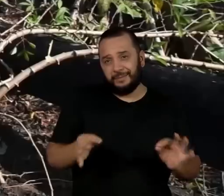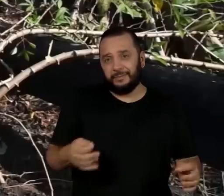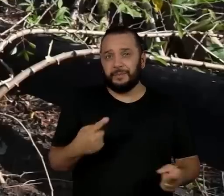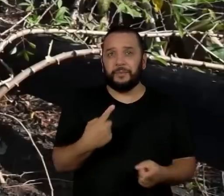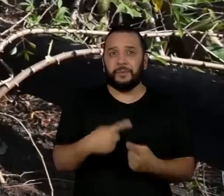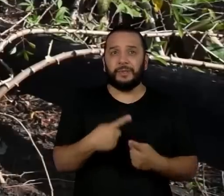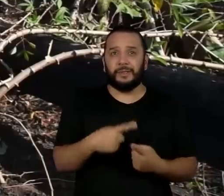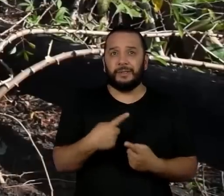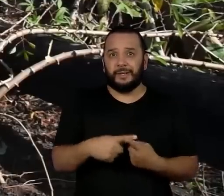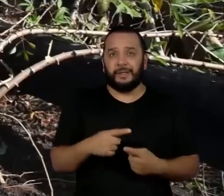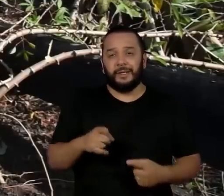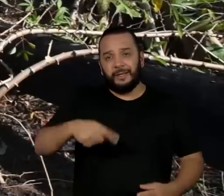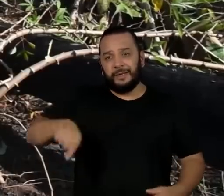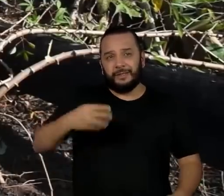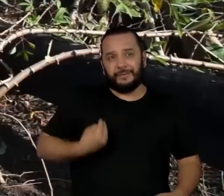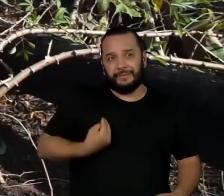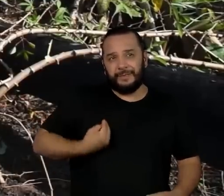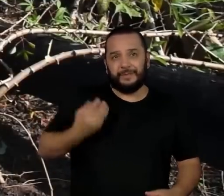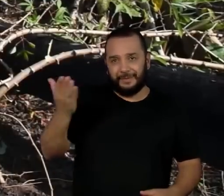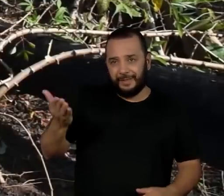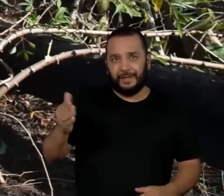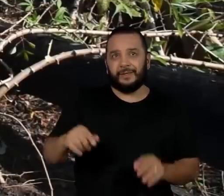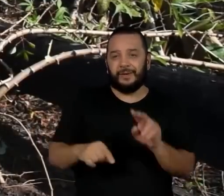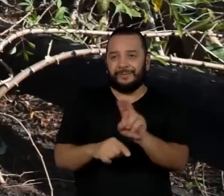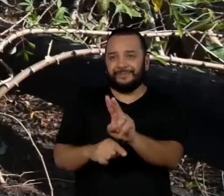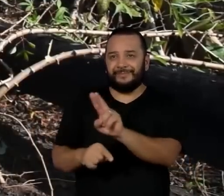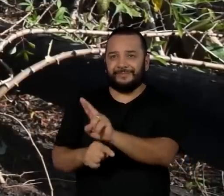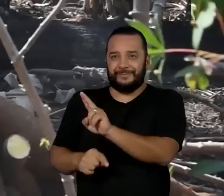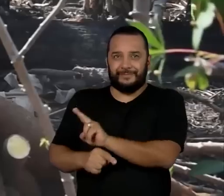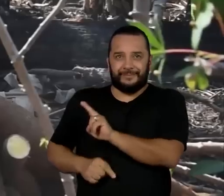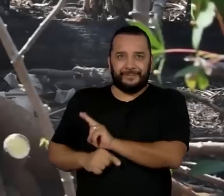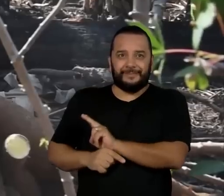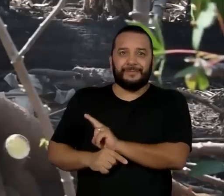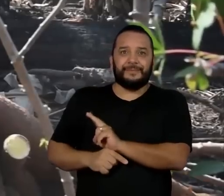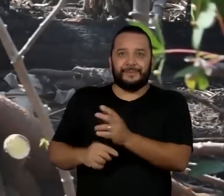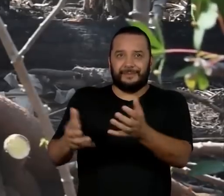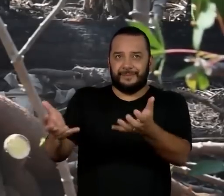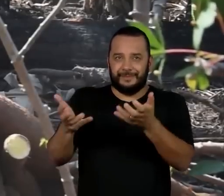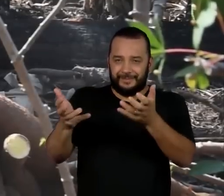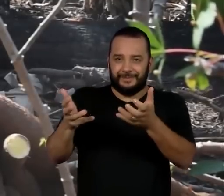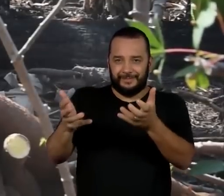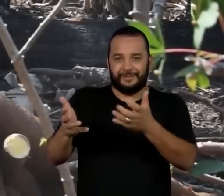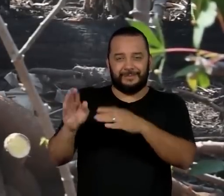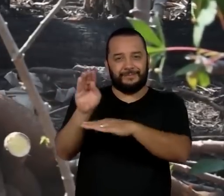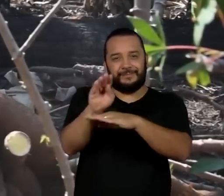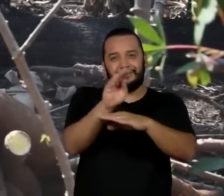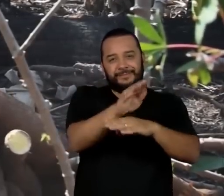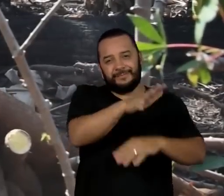mais importantes fotógrafos e documentaristas de natureza do Brasil.